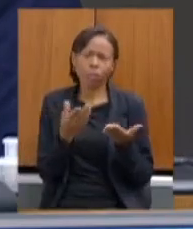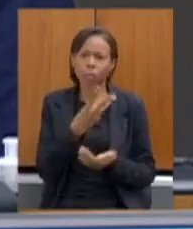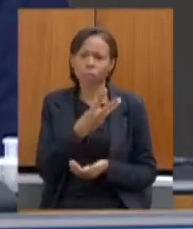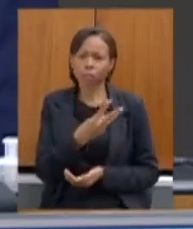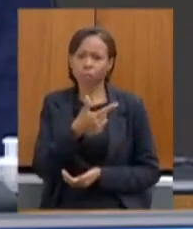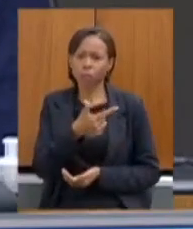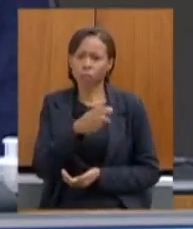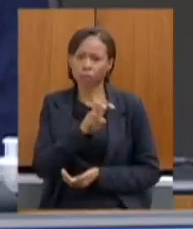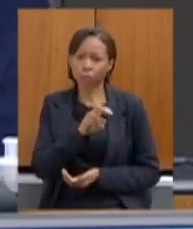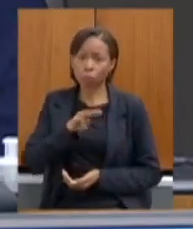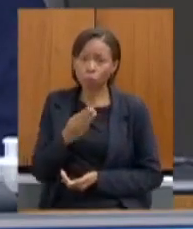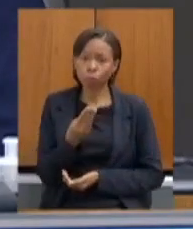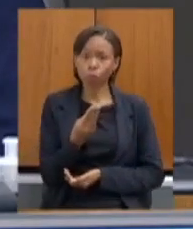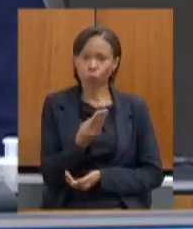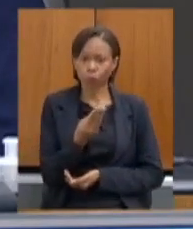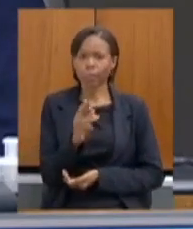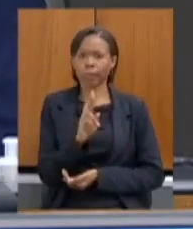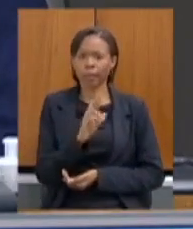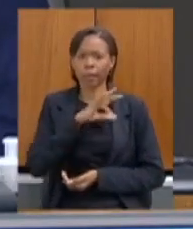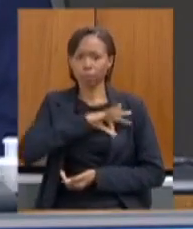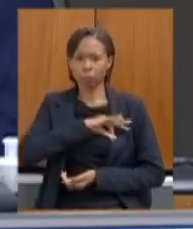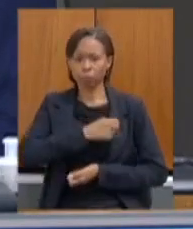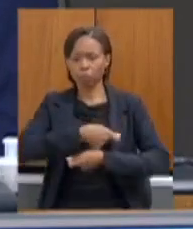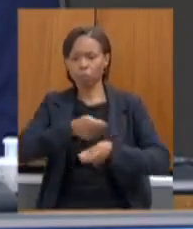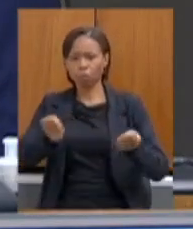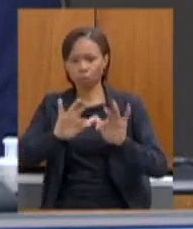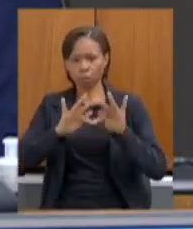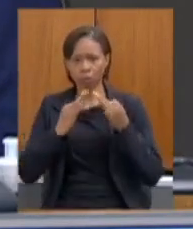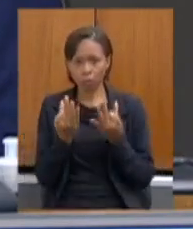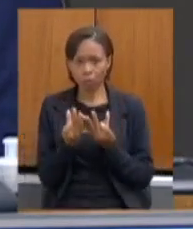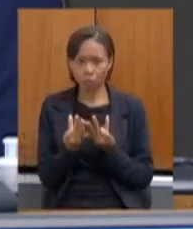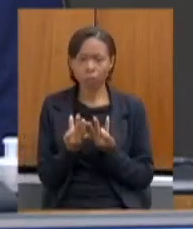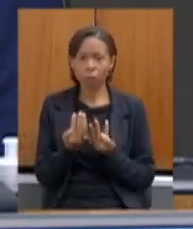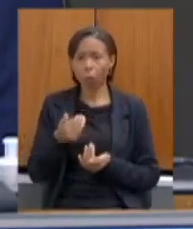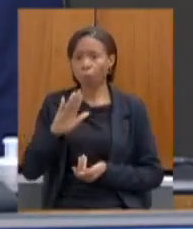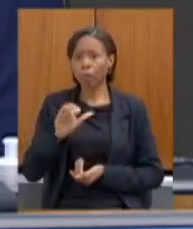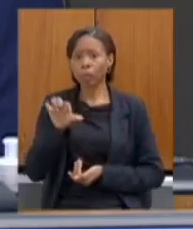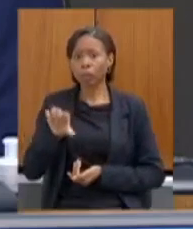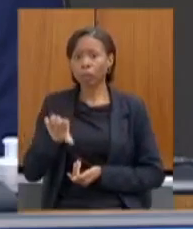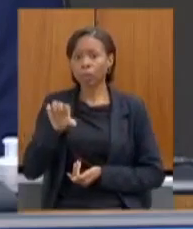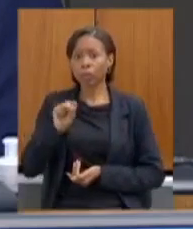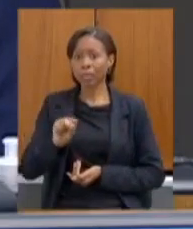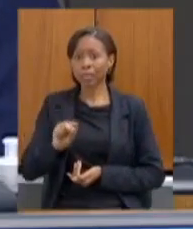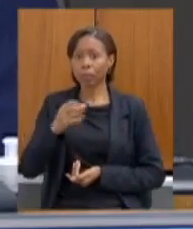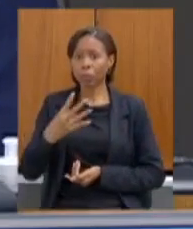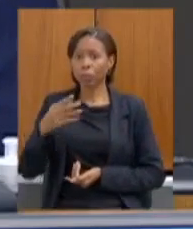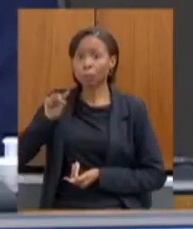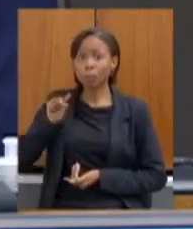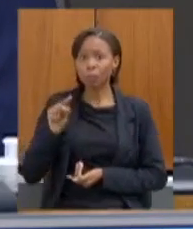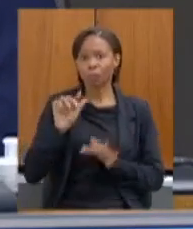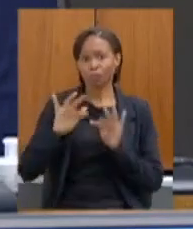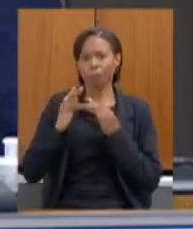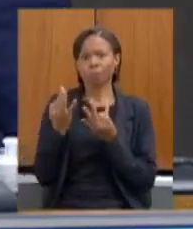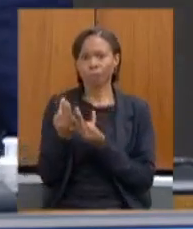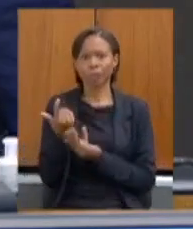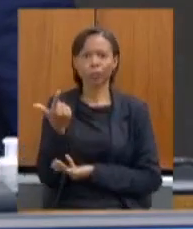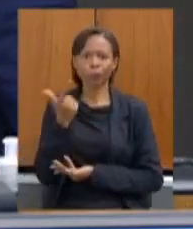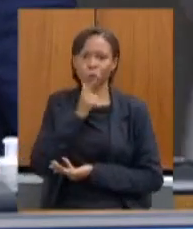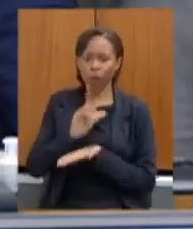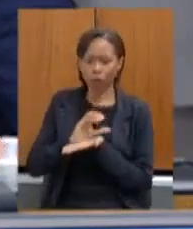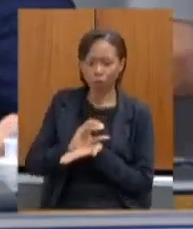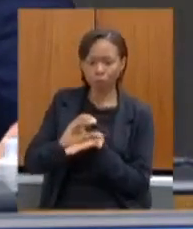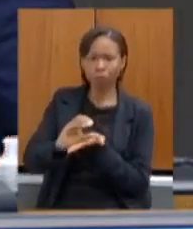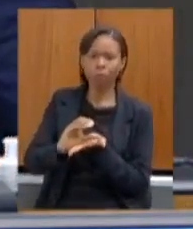$ 325 milhões para essas famílias, com mais de 984 mil famílias atendidas no nosso